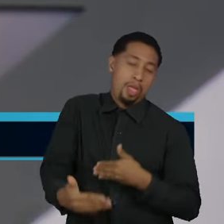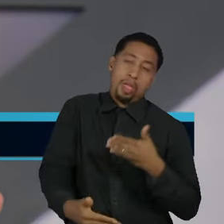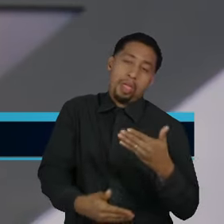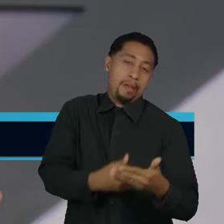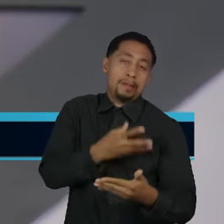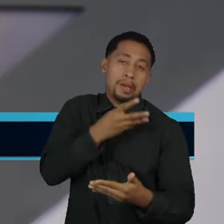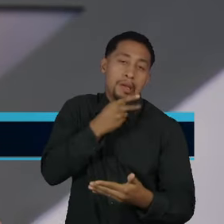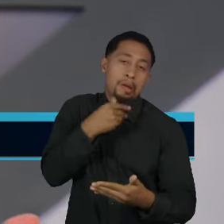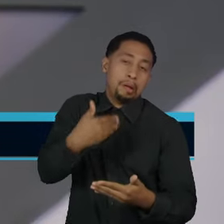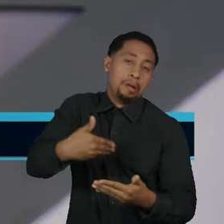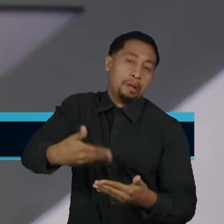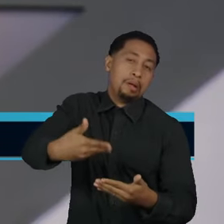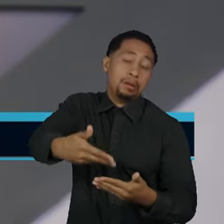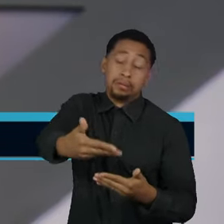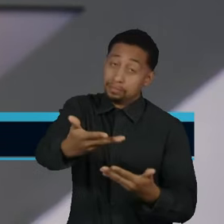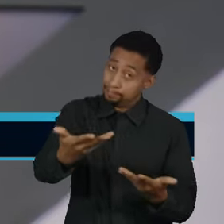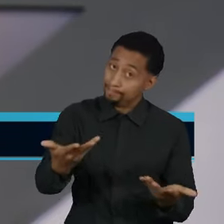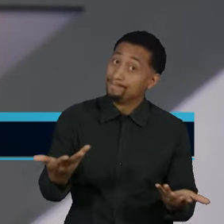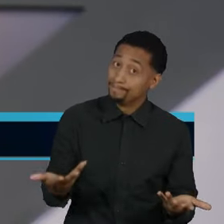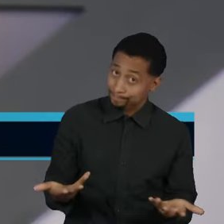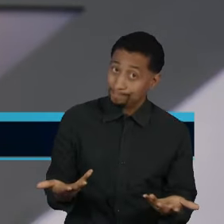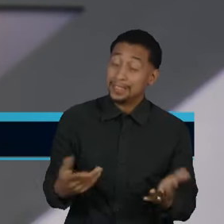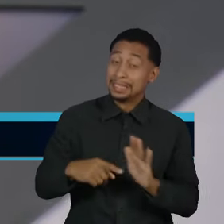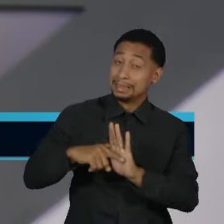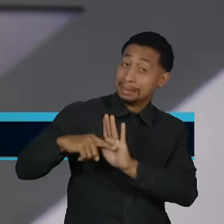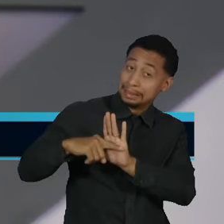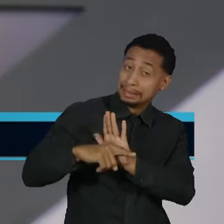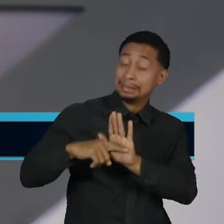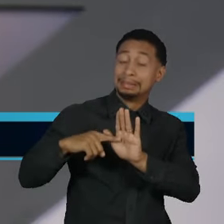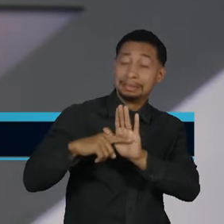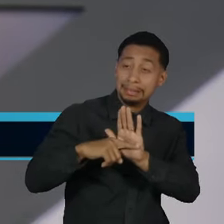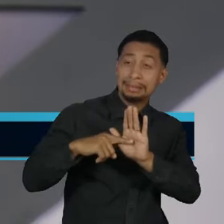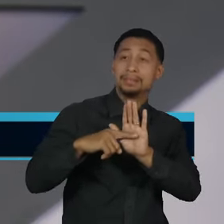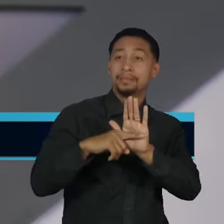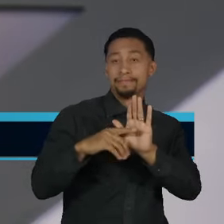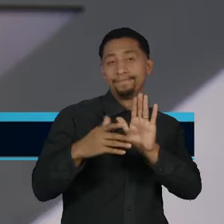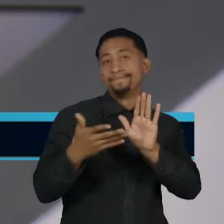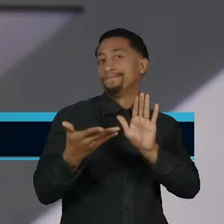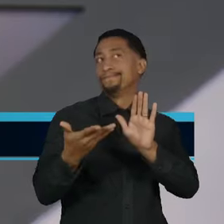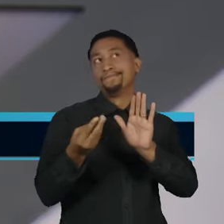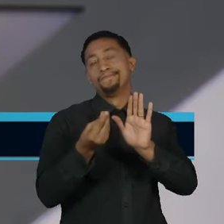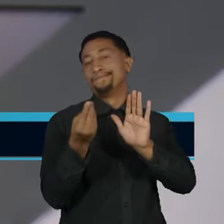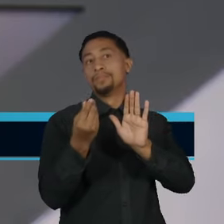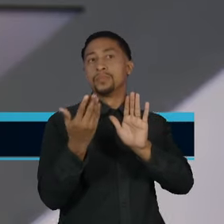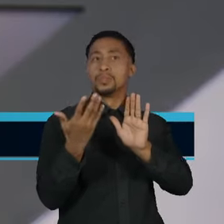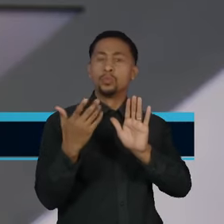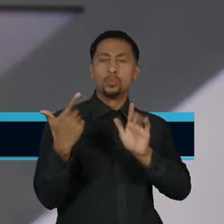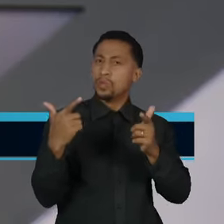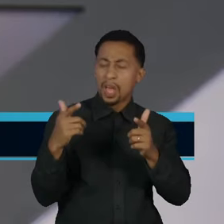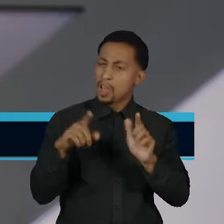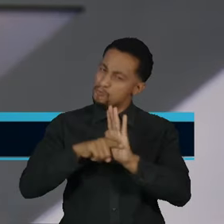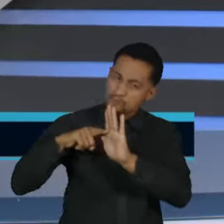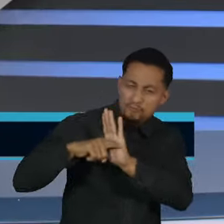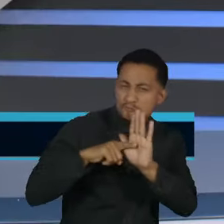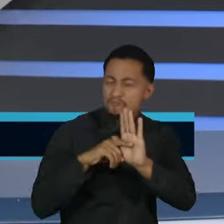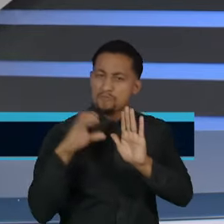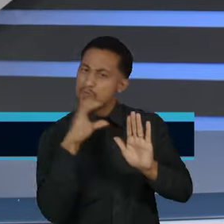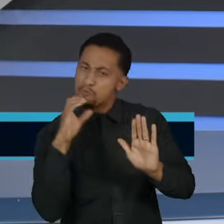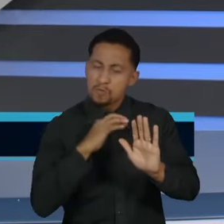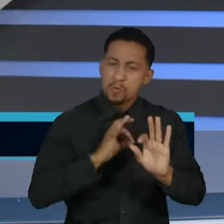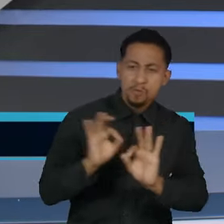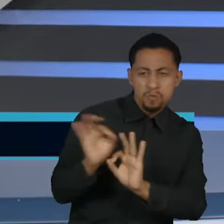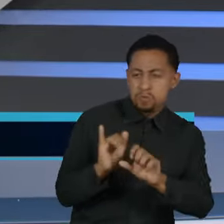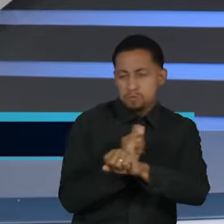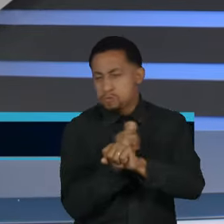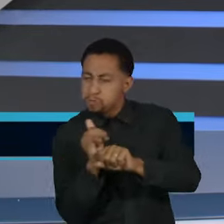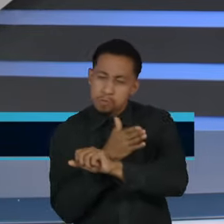e levando, de fato, a uma investigação no nível mais sério. Então, isso acontece no nível de